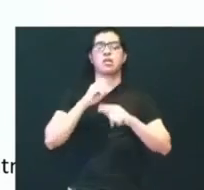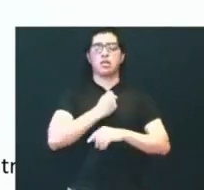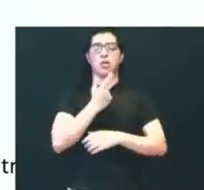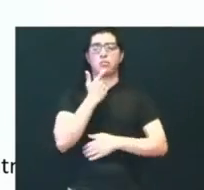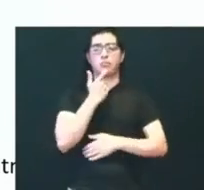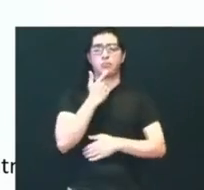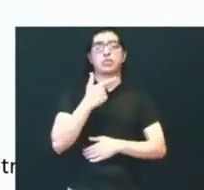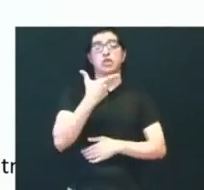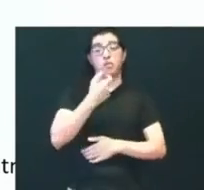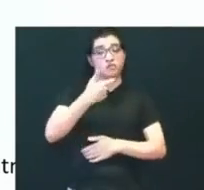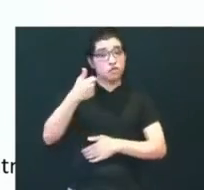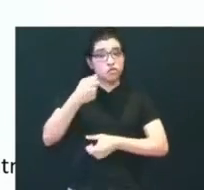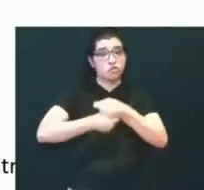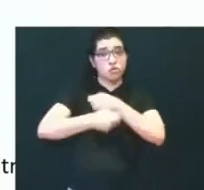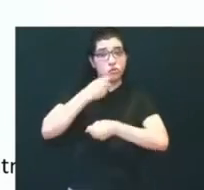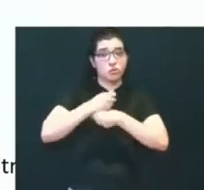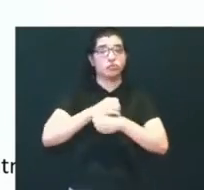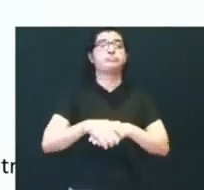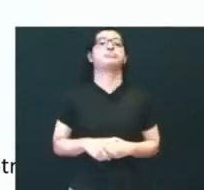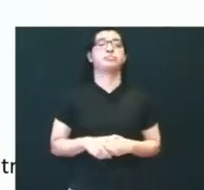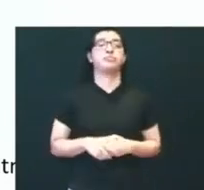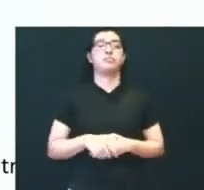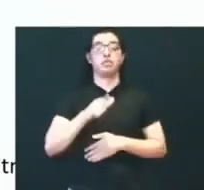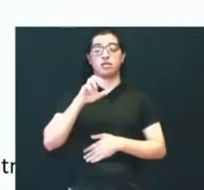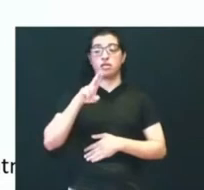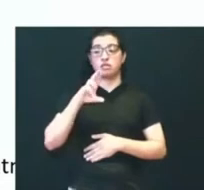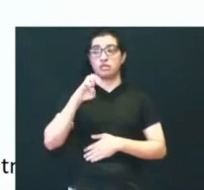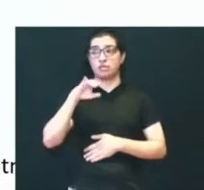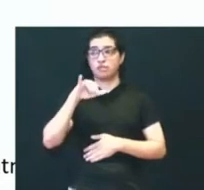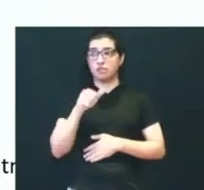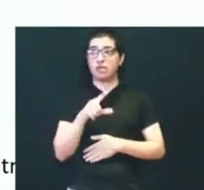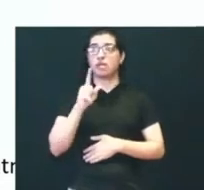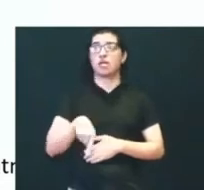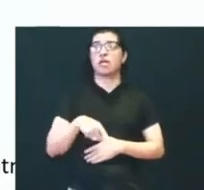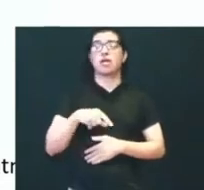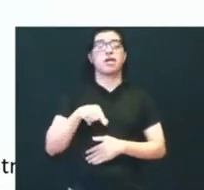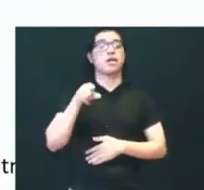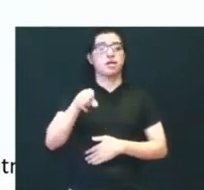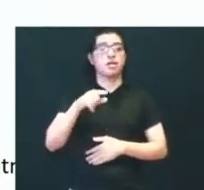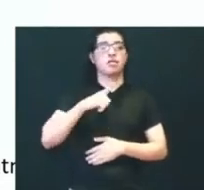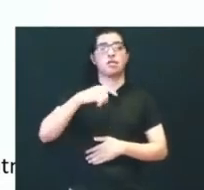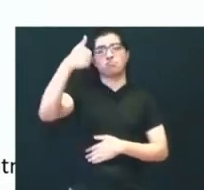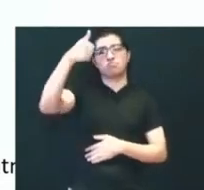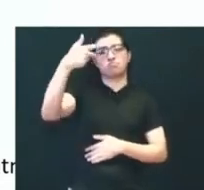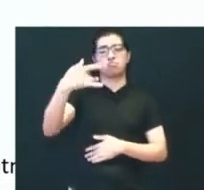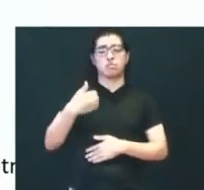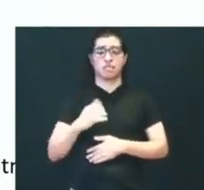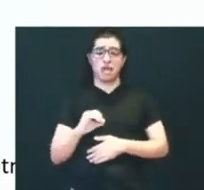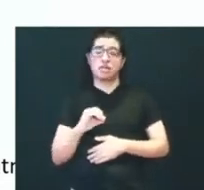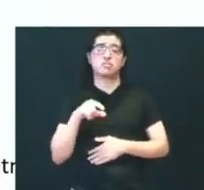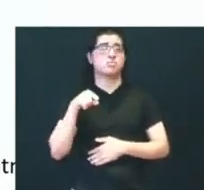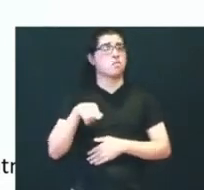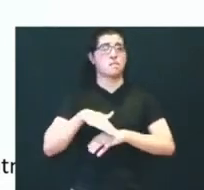de 2021, as leucemias, de uma maneira em geral, são o 10º câncer mais comum nos Estados Unidos. A gente